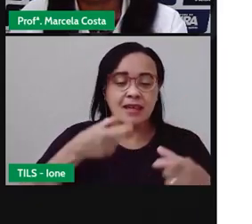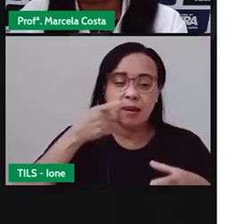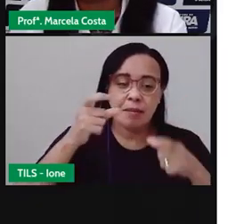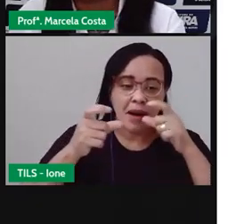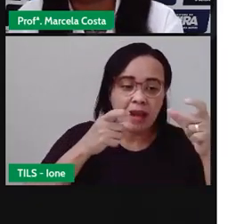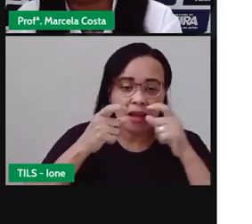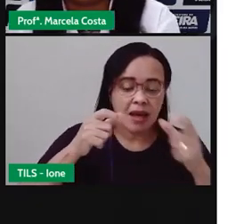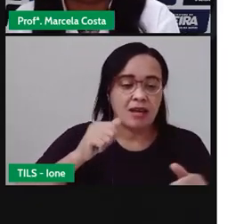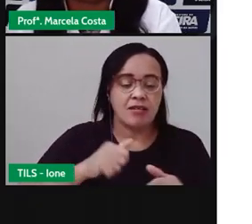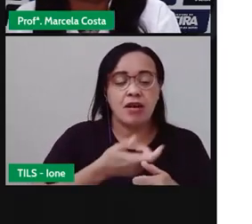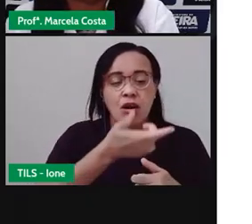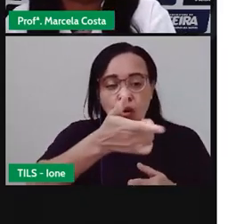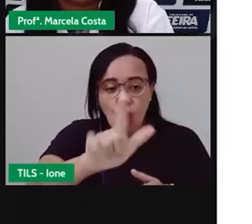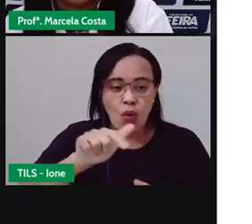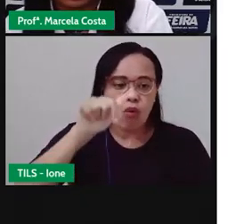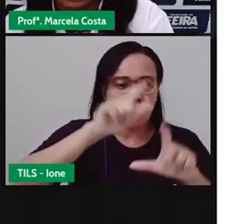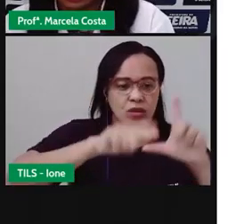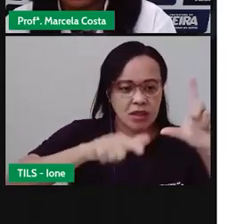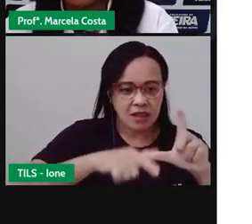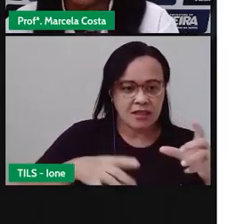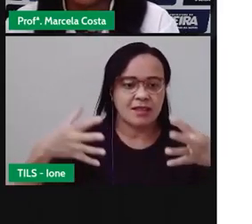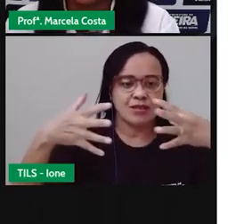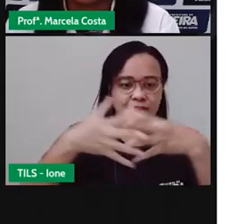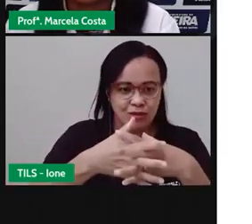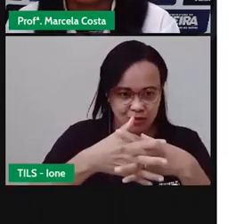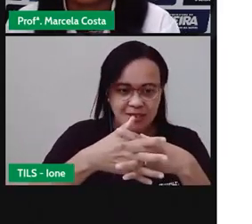por outra letra, por outra consoante.